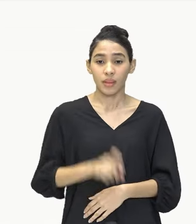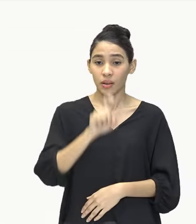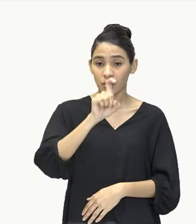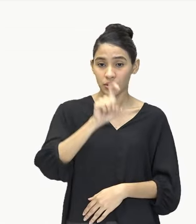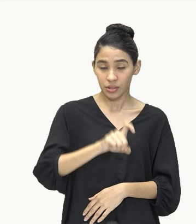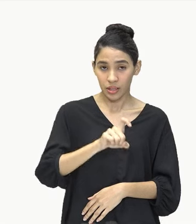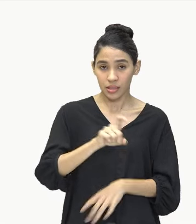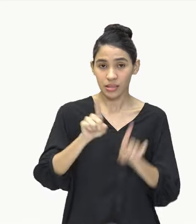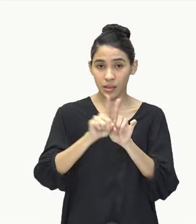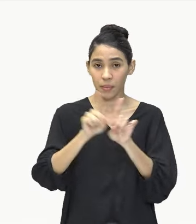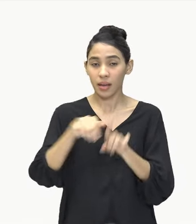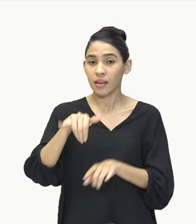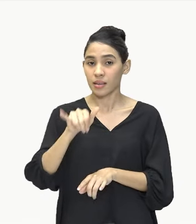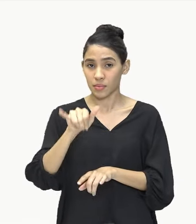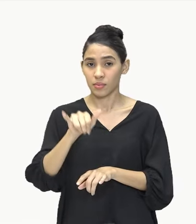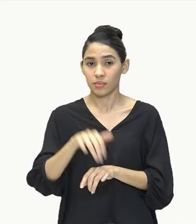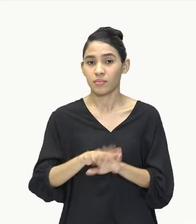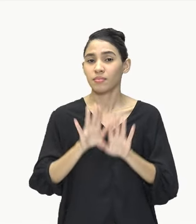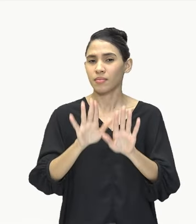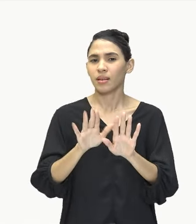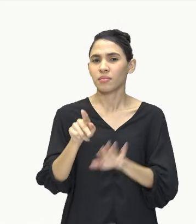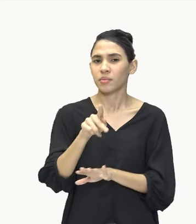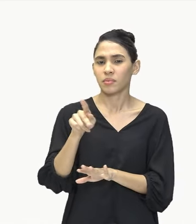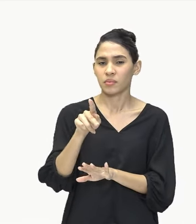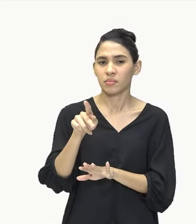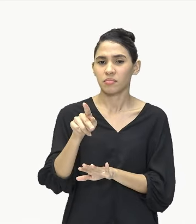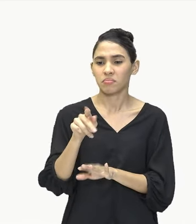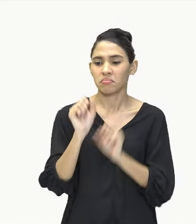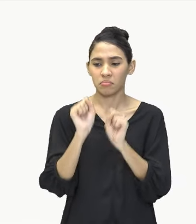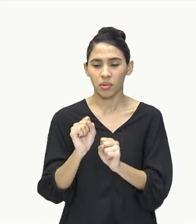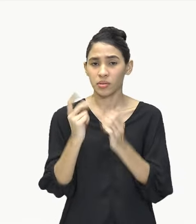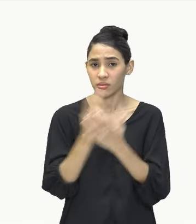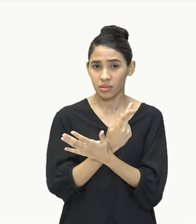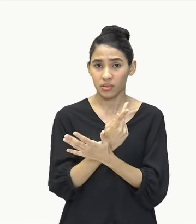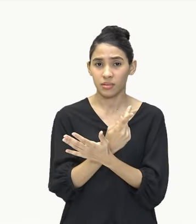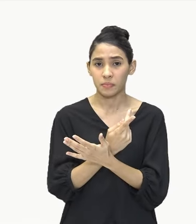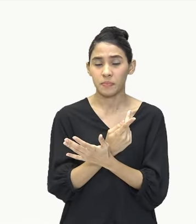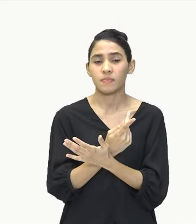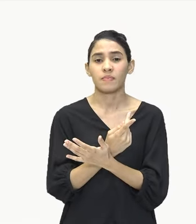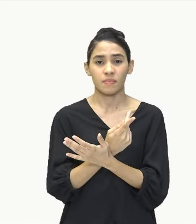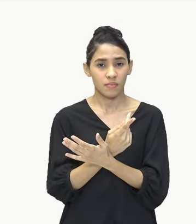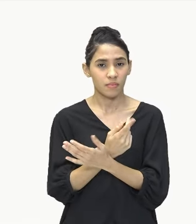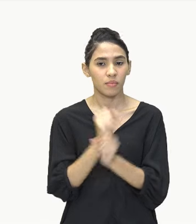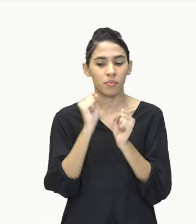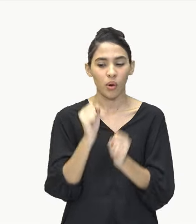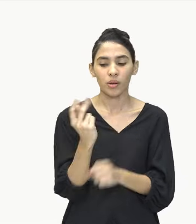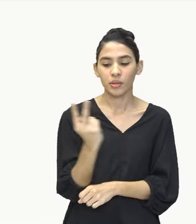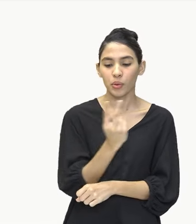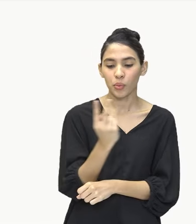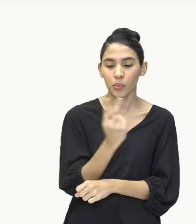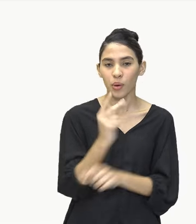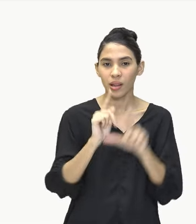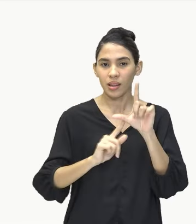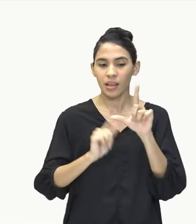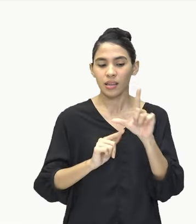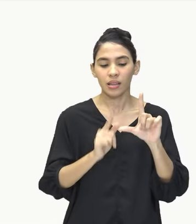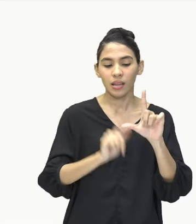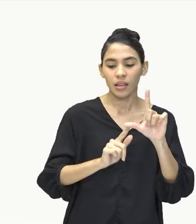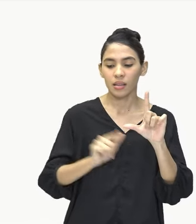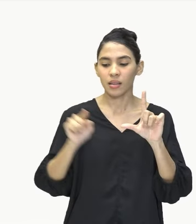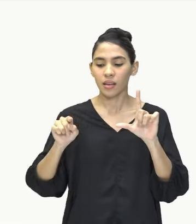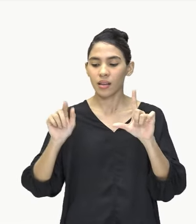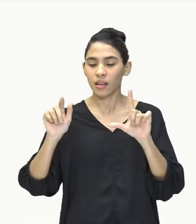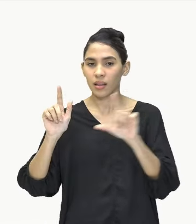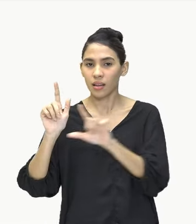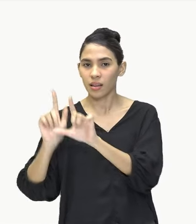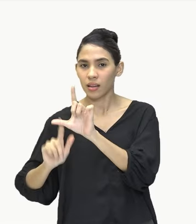x e o y. Mas, professora, pode acontecer isso? podem vir duas letras como variável, não tem que